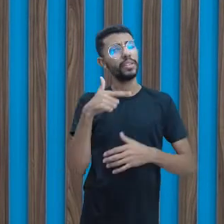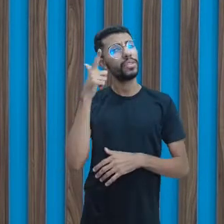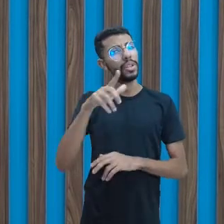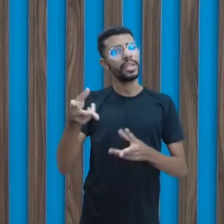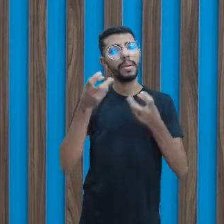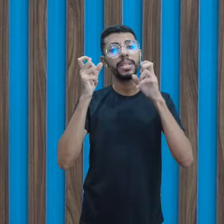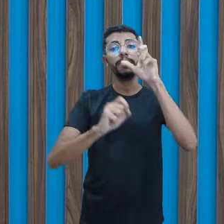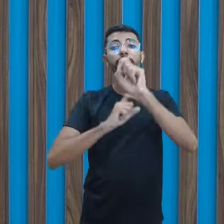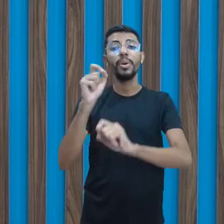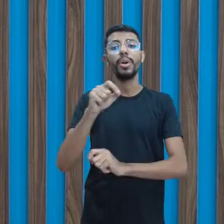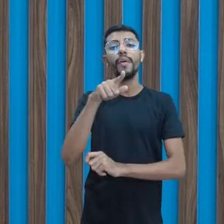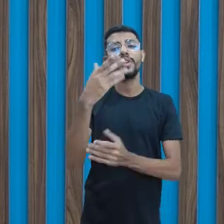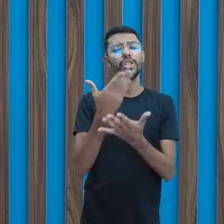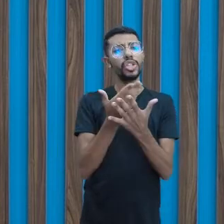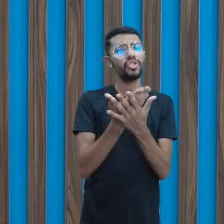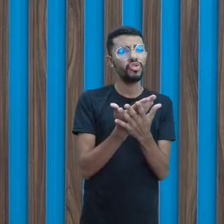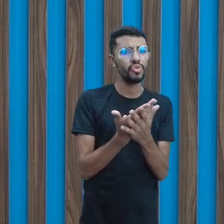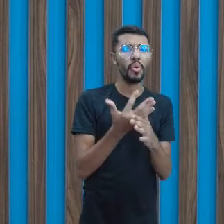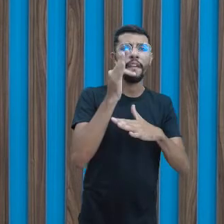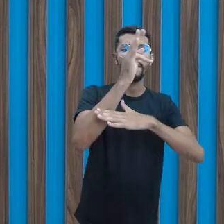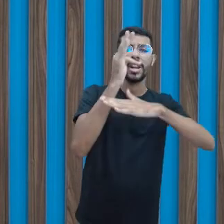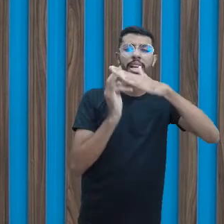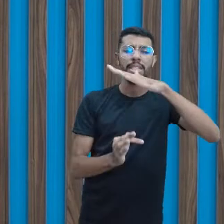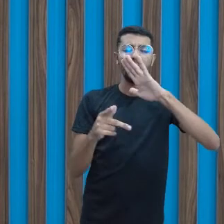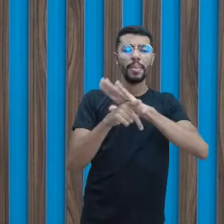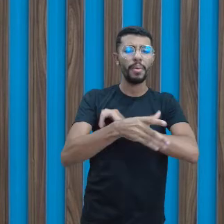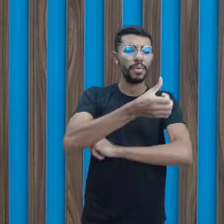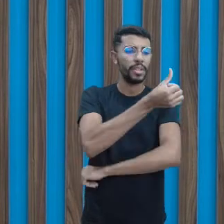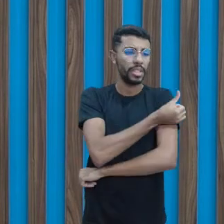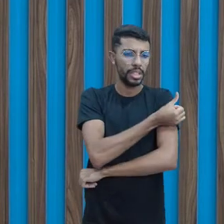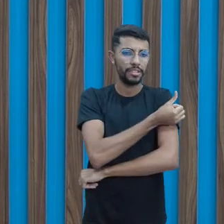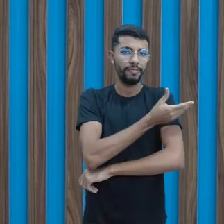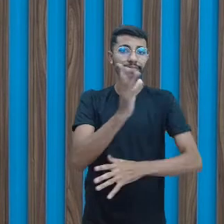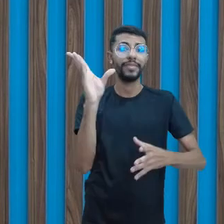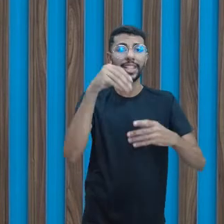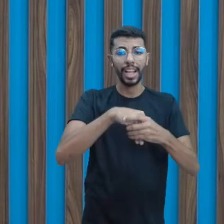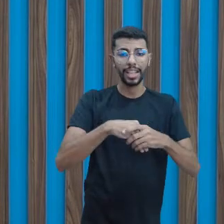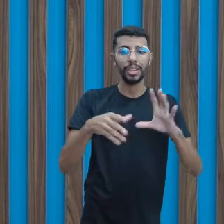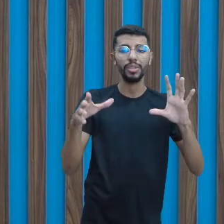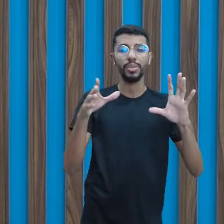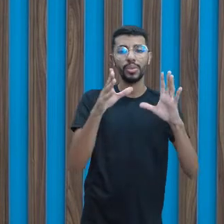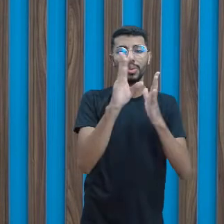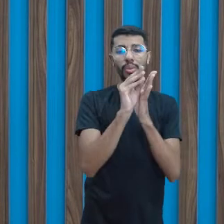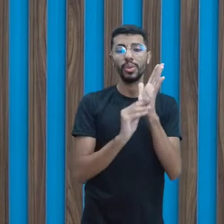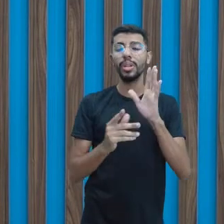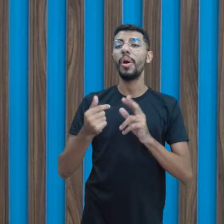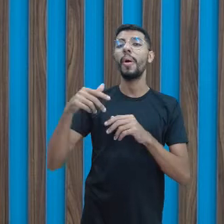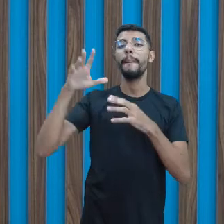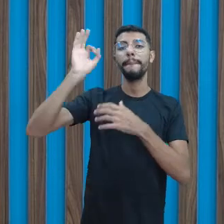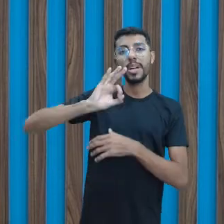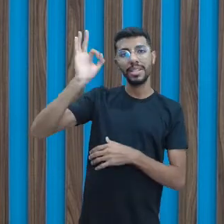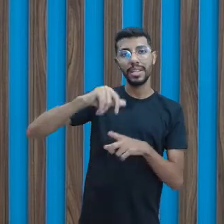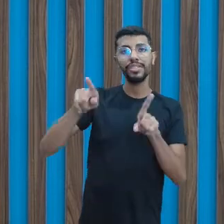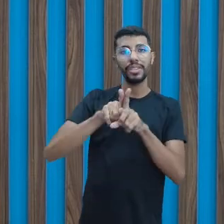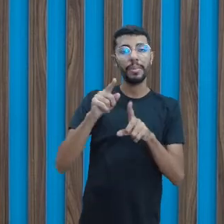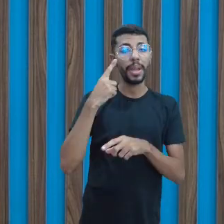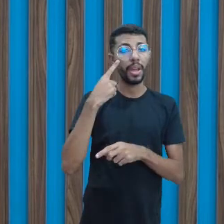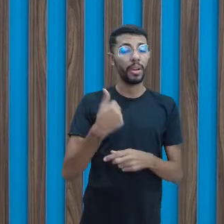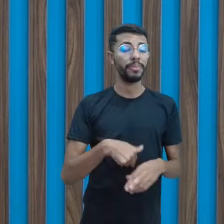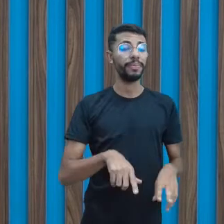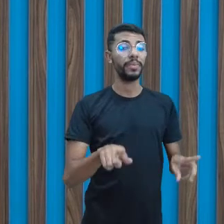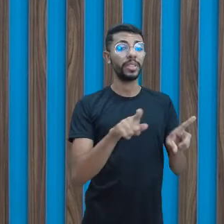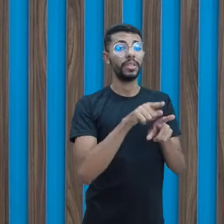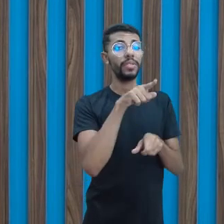que aquilo que você estudou de fração no sexto ano está dentro de porcentagem, aquilo que você estudou de razão